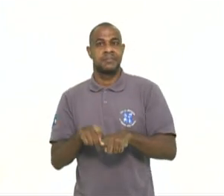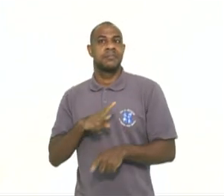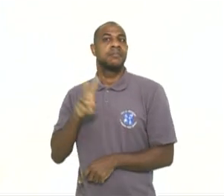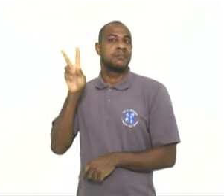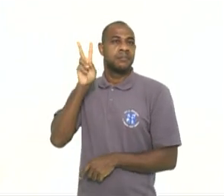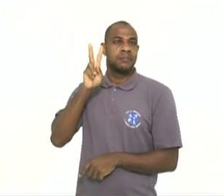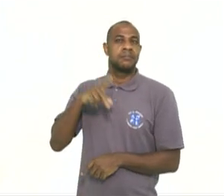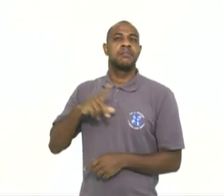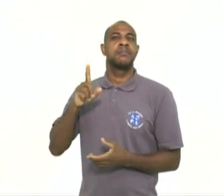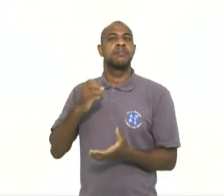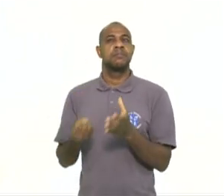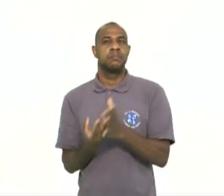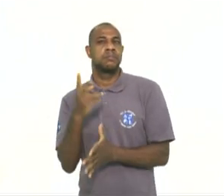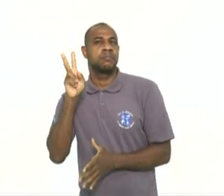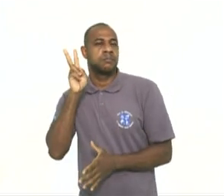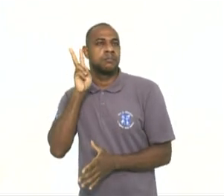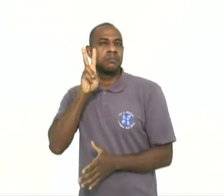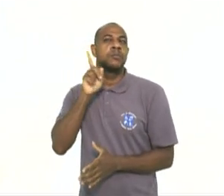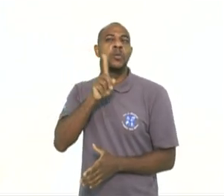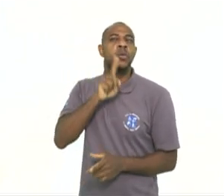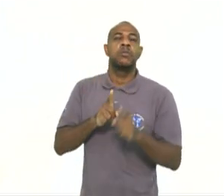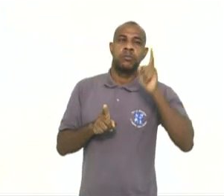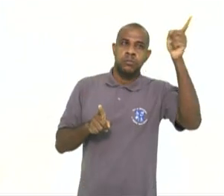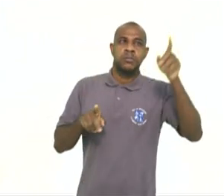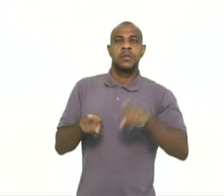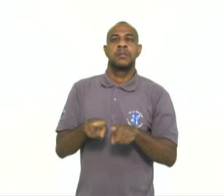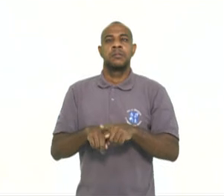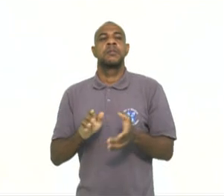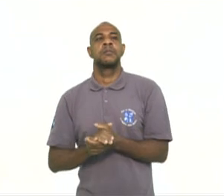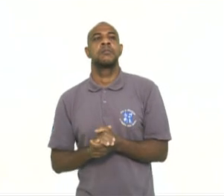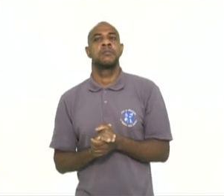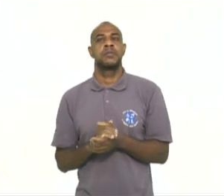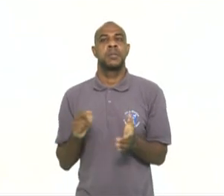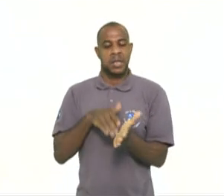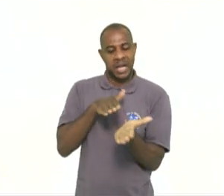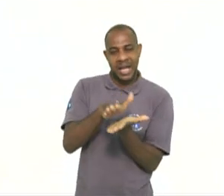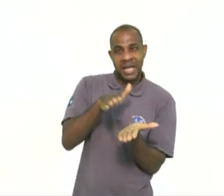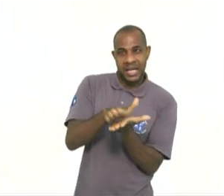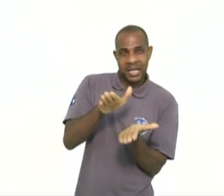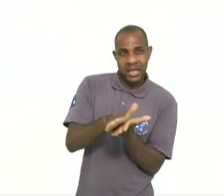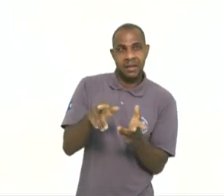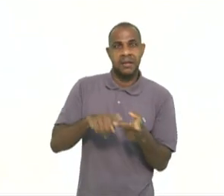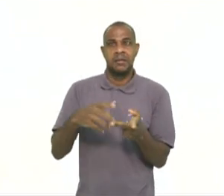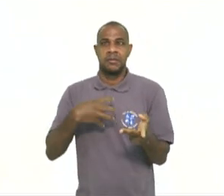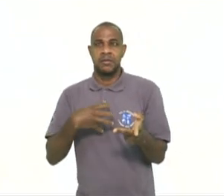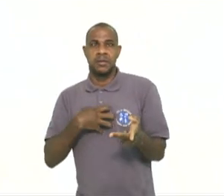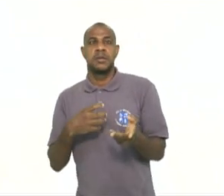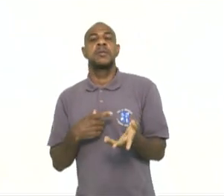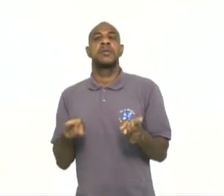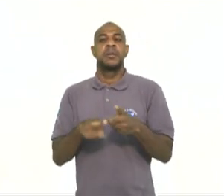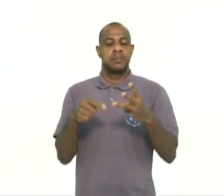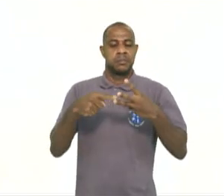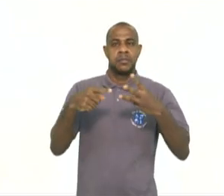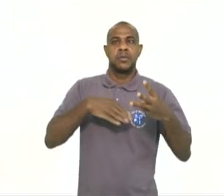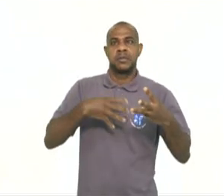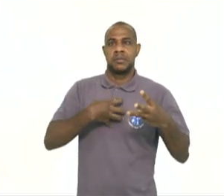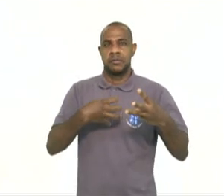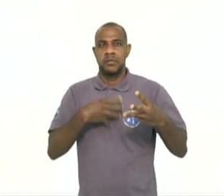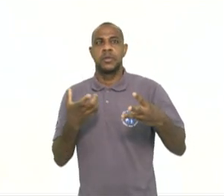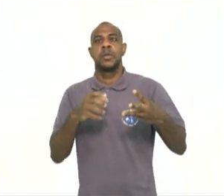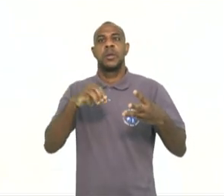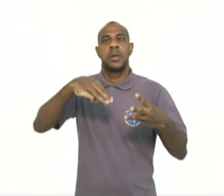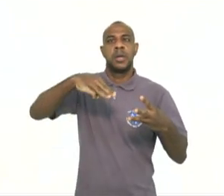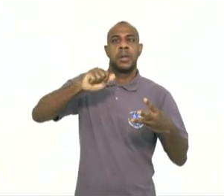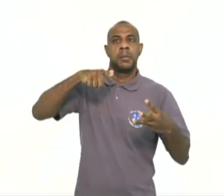Graphic novels né também conhecidas da anteriormente como os gibis europeus o estilo mangá e o estilo Cartoon